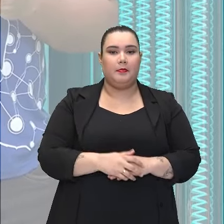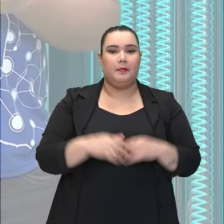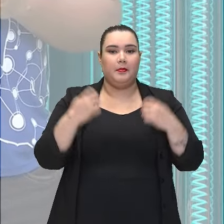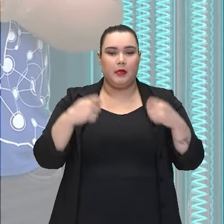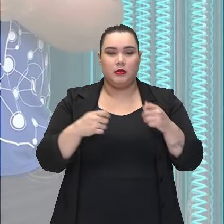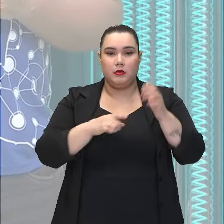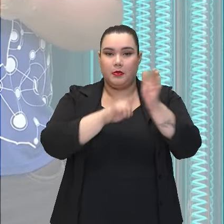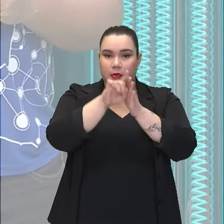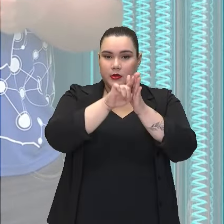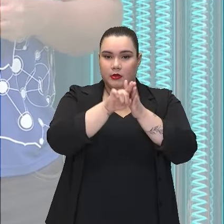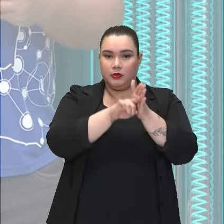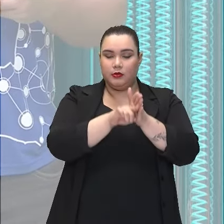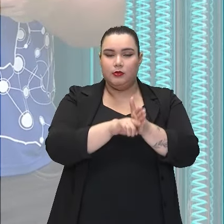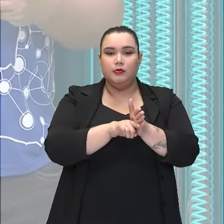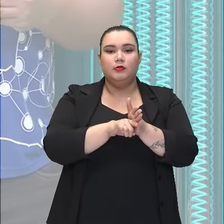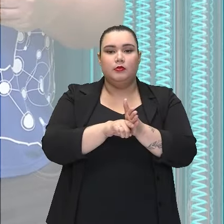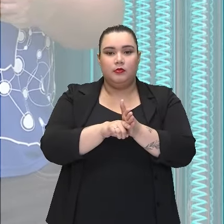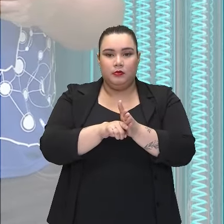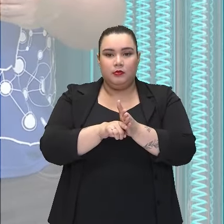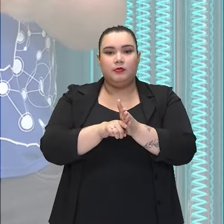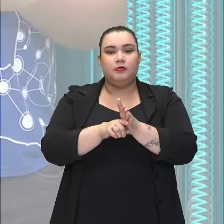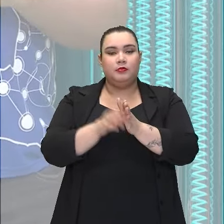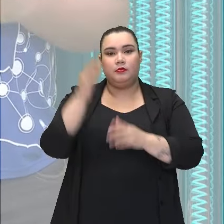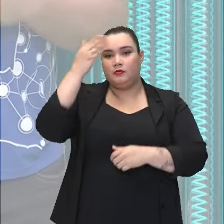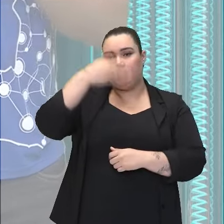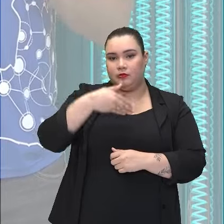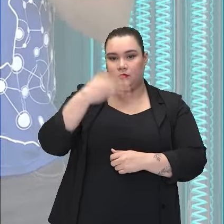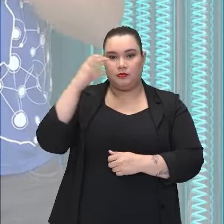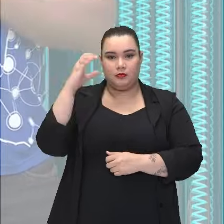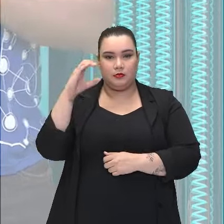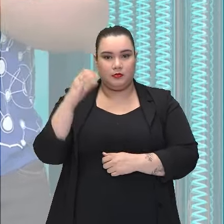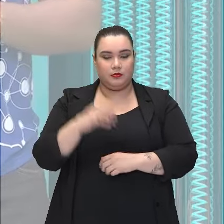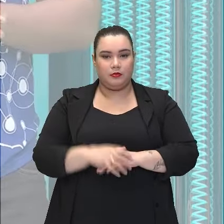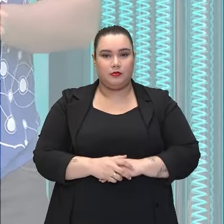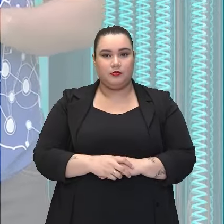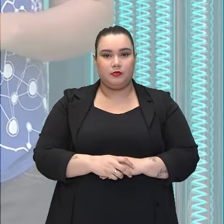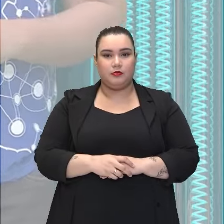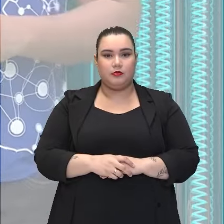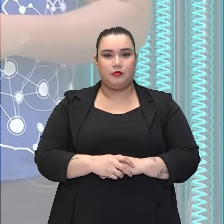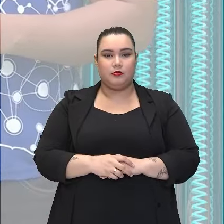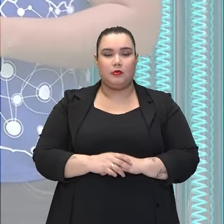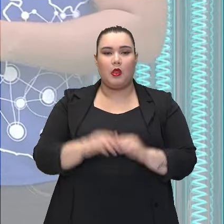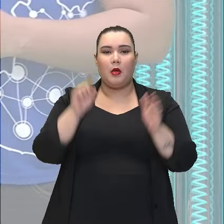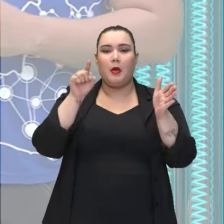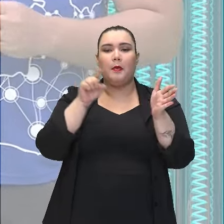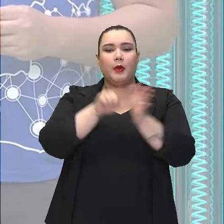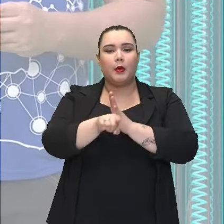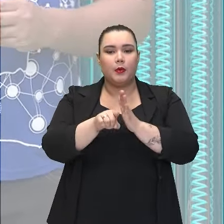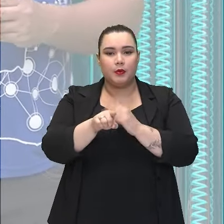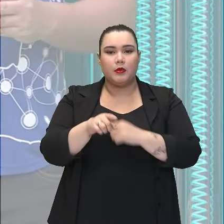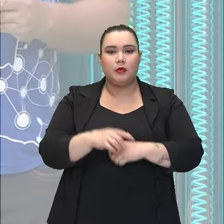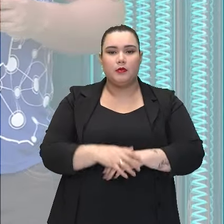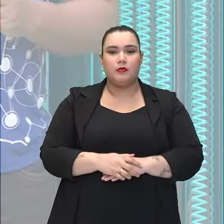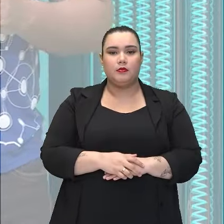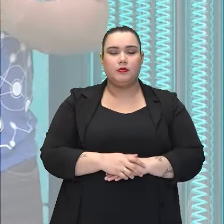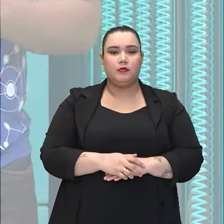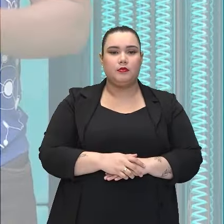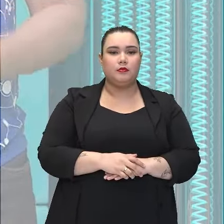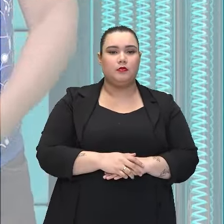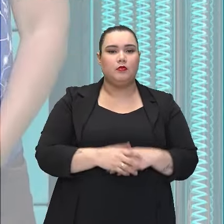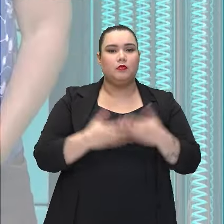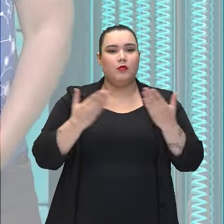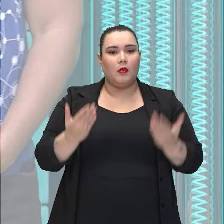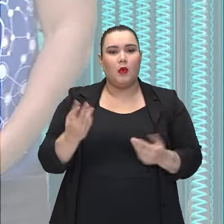baseia em pesquisa, é aquele que se baseia em comprovação científica. E aí, questiona vocês, olha só, qual dos